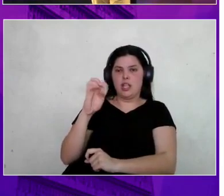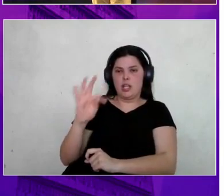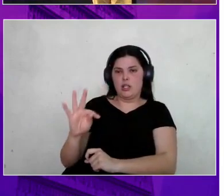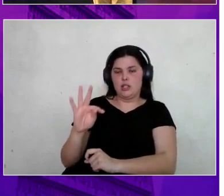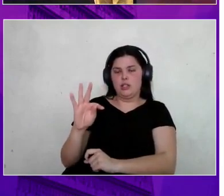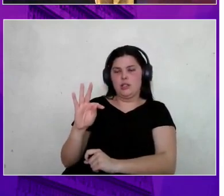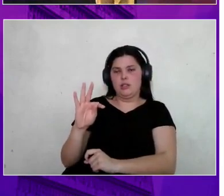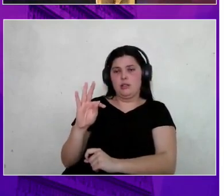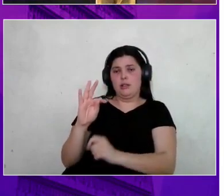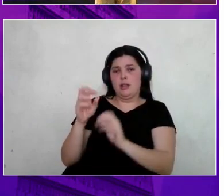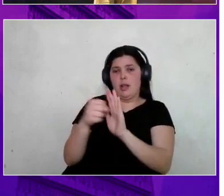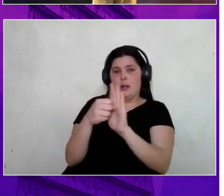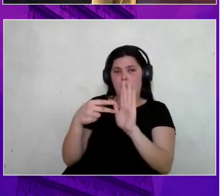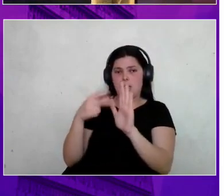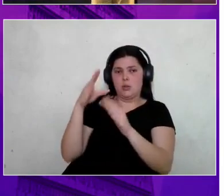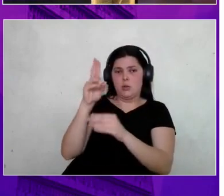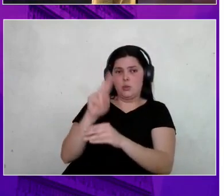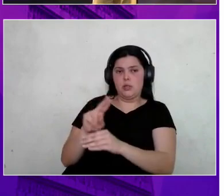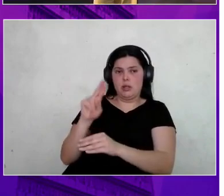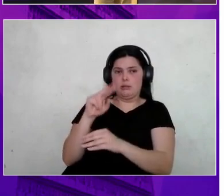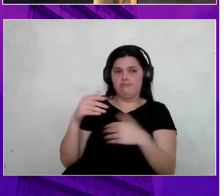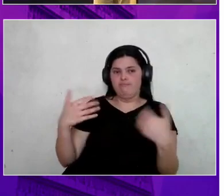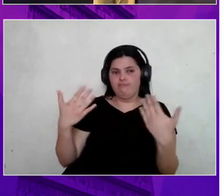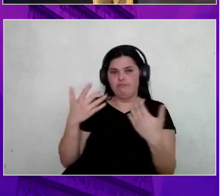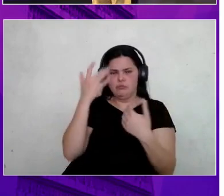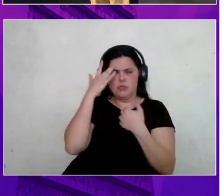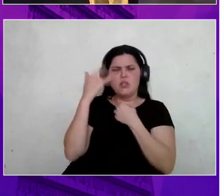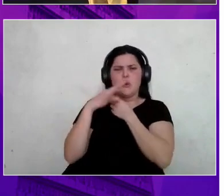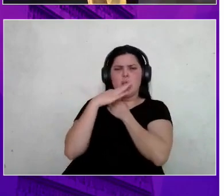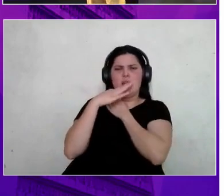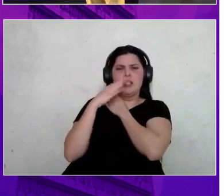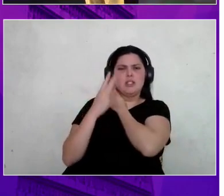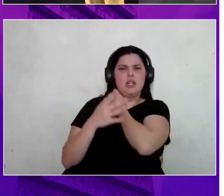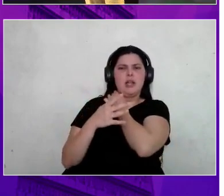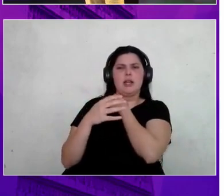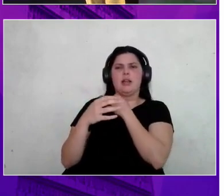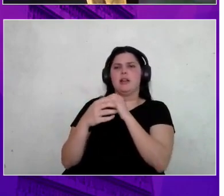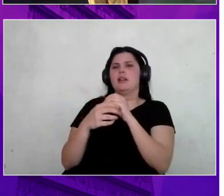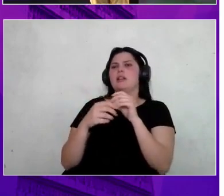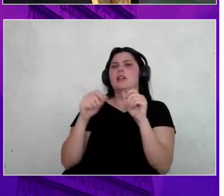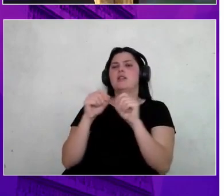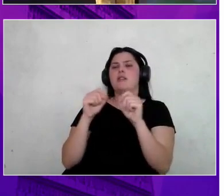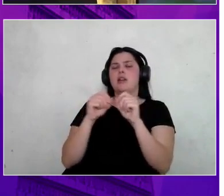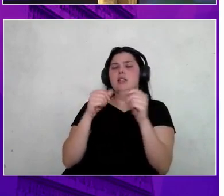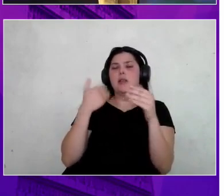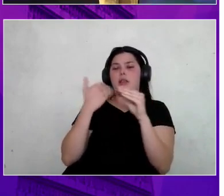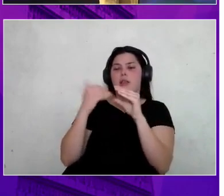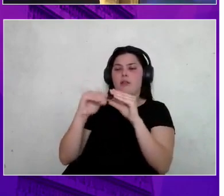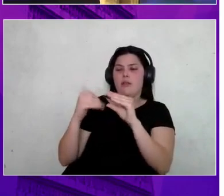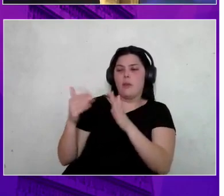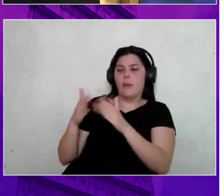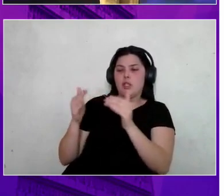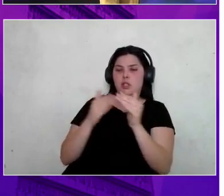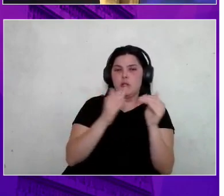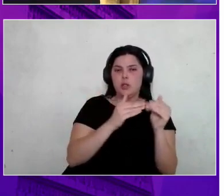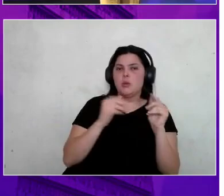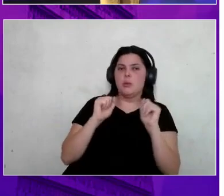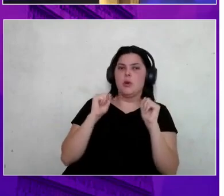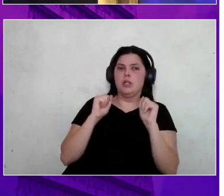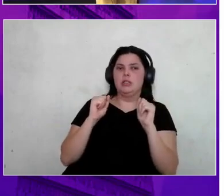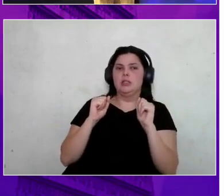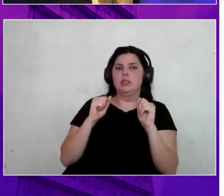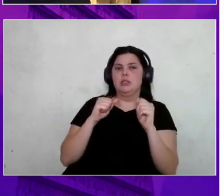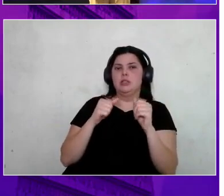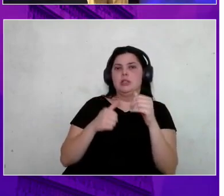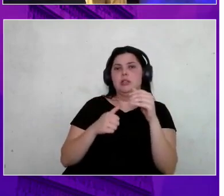aplicação. Então, eu não sei se vocês já trabalharam com aplicações que fazem muito envio de requisição, mas isso pode dar uma exaustão de socket. Isso é